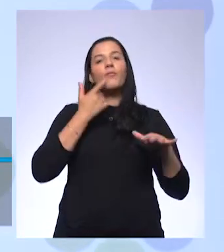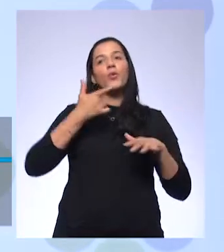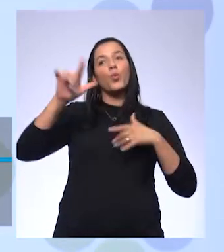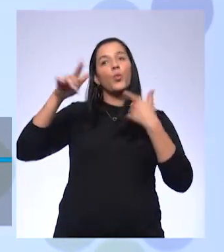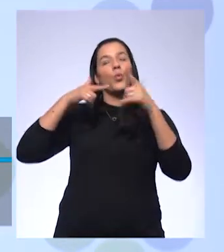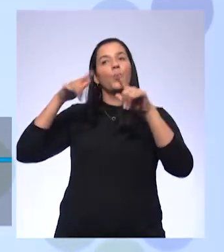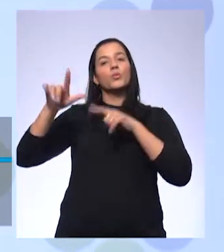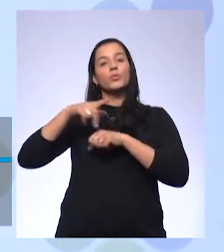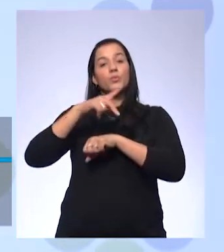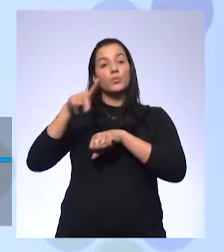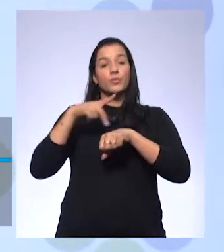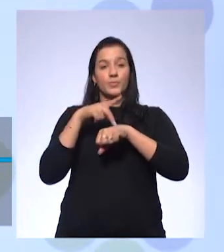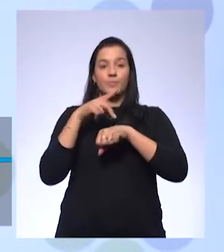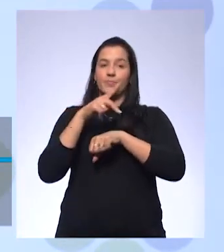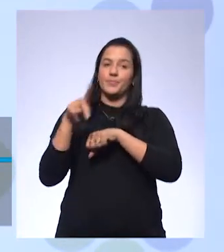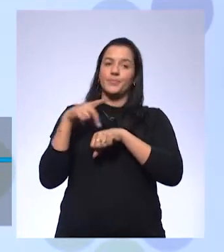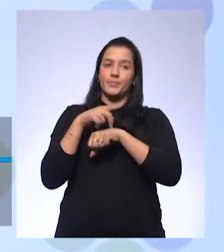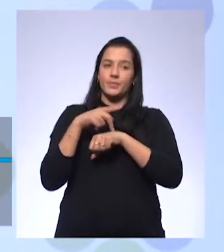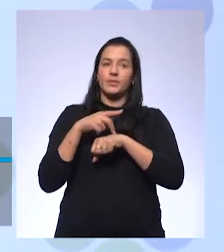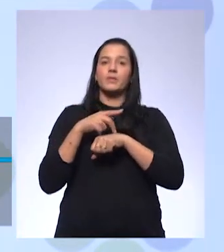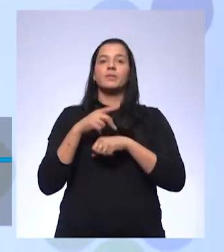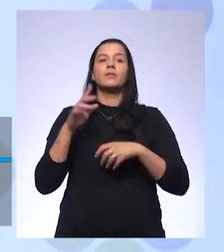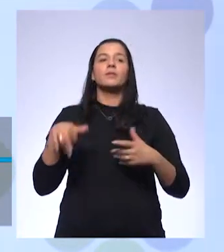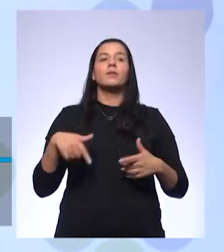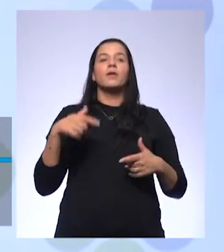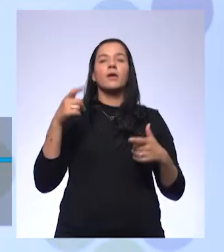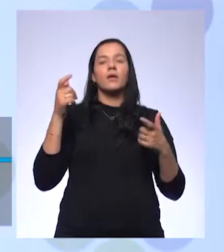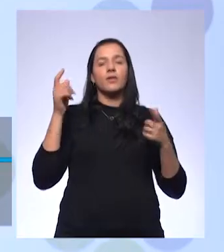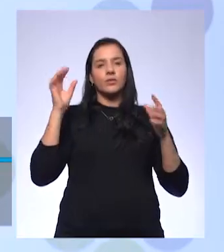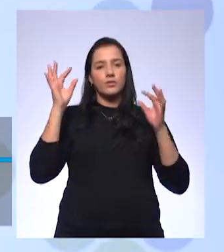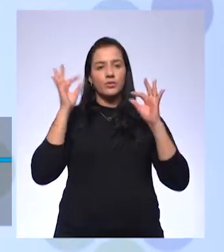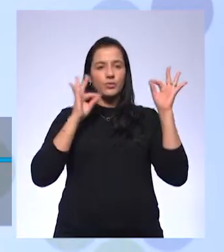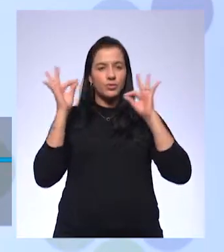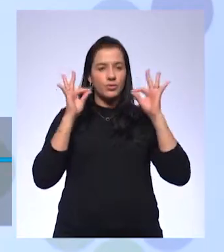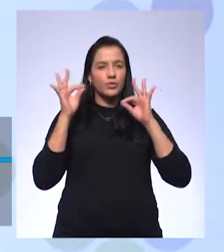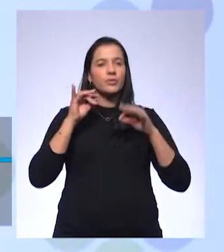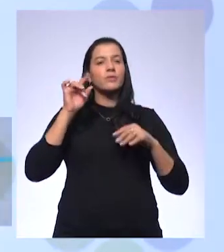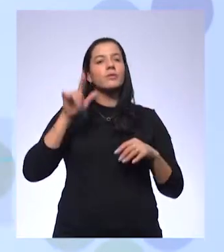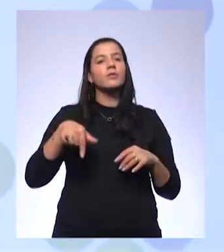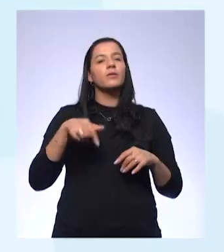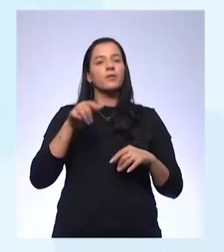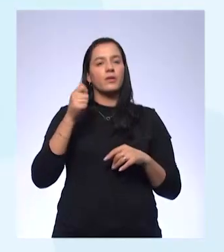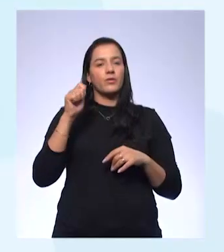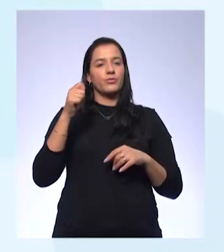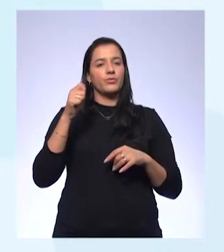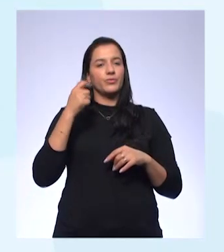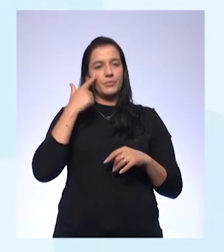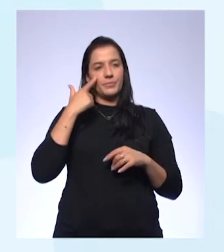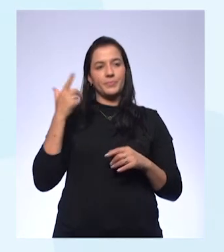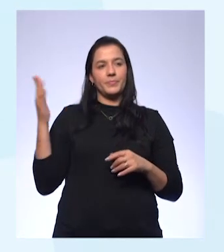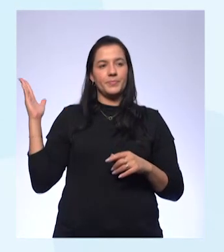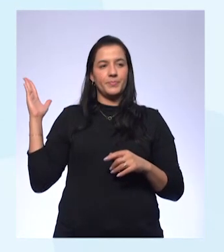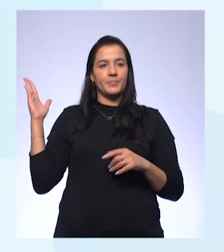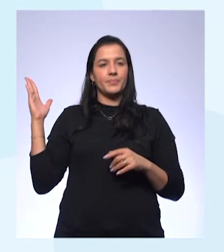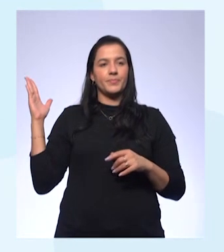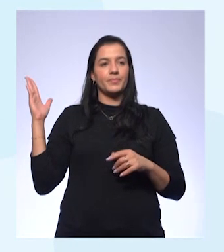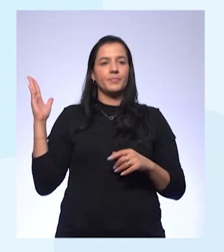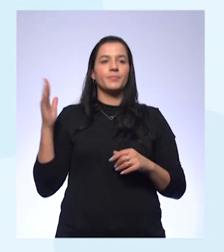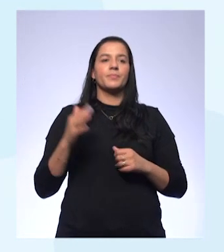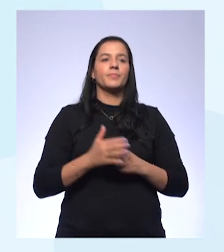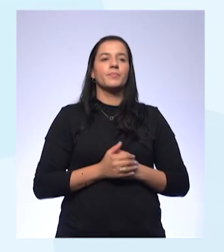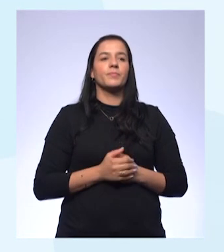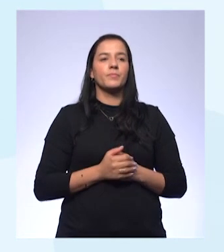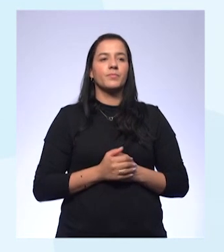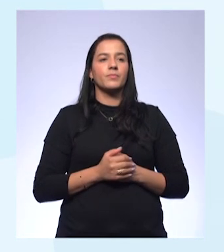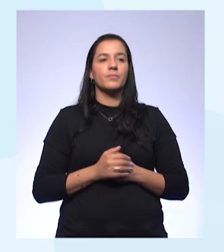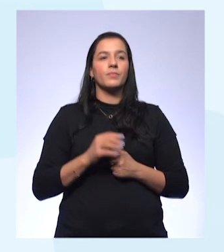Latina. Não vamos falar de todas, vamos pontuar Chile e Argentina. Dá uma olhadinha aí na tela. Então, no Chile, a